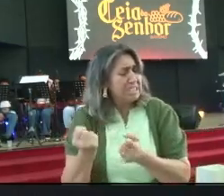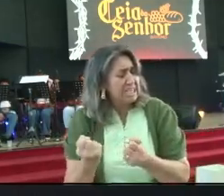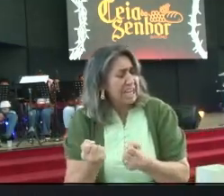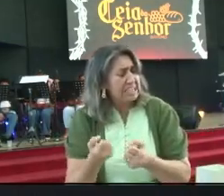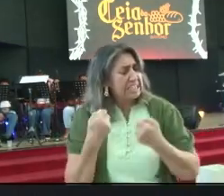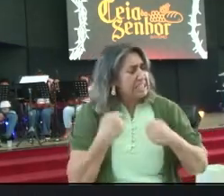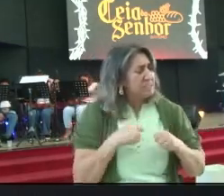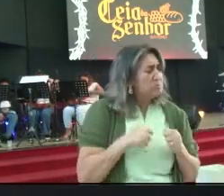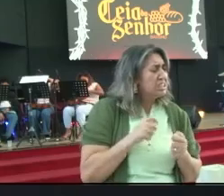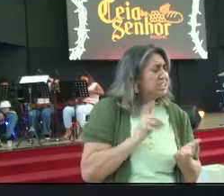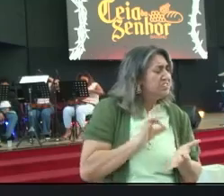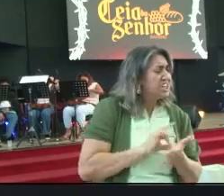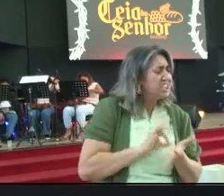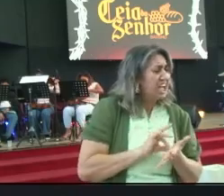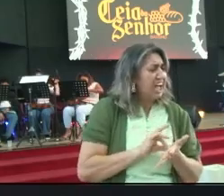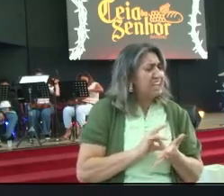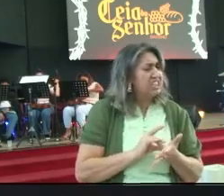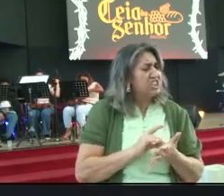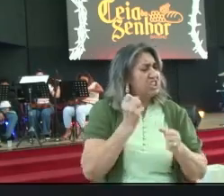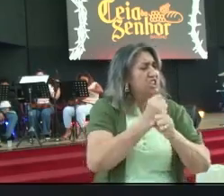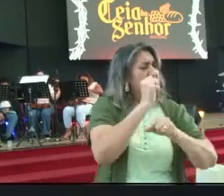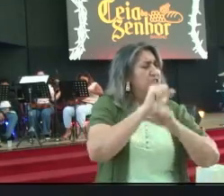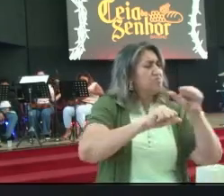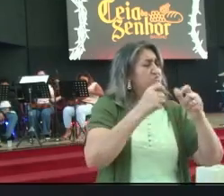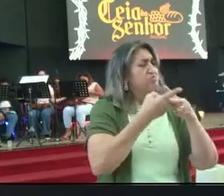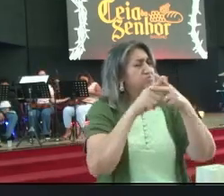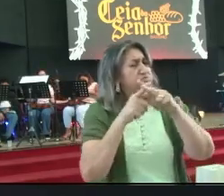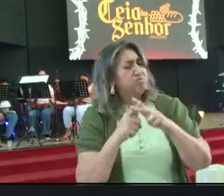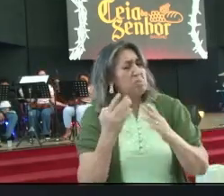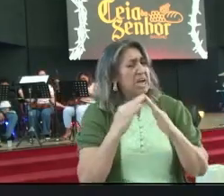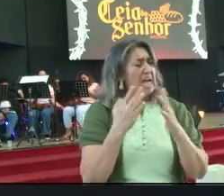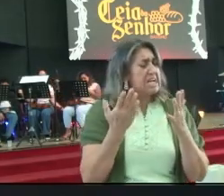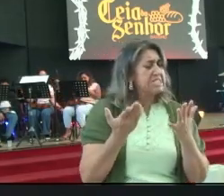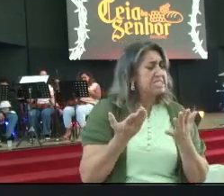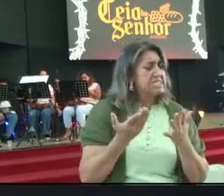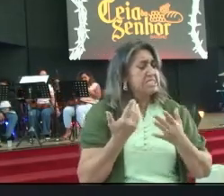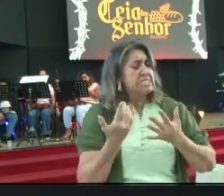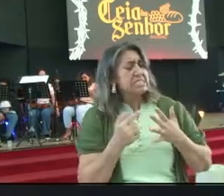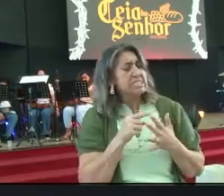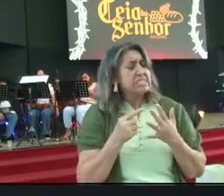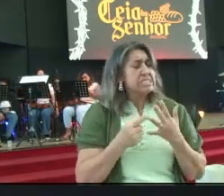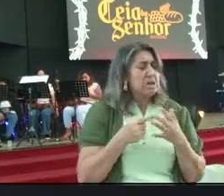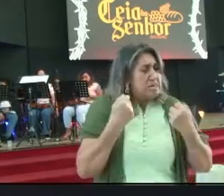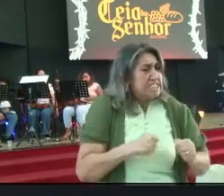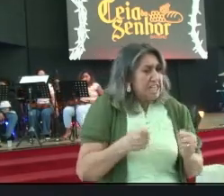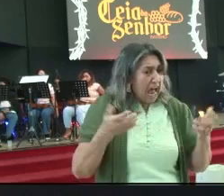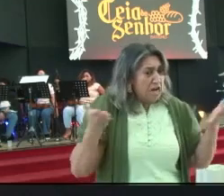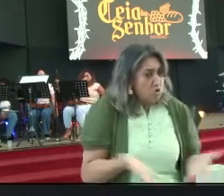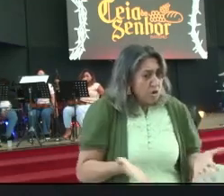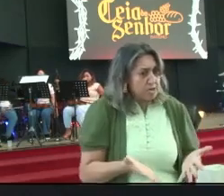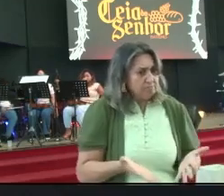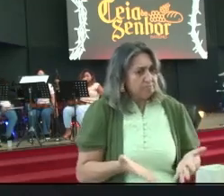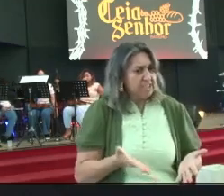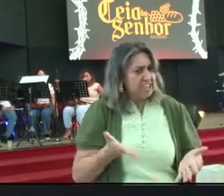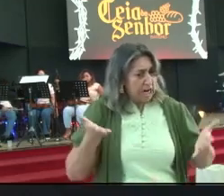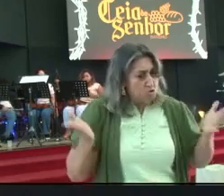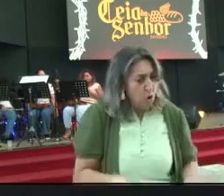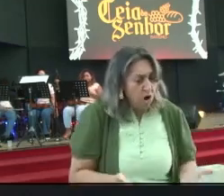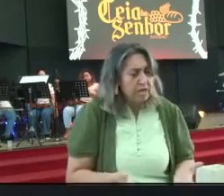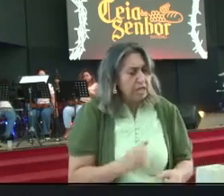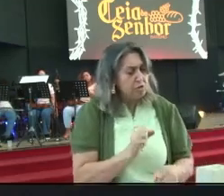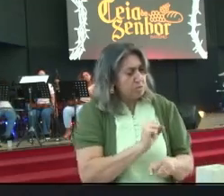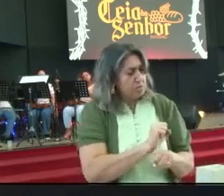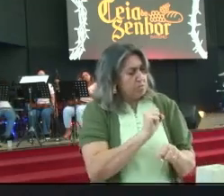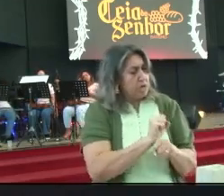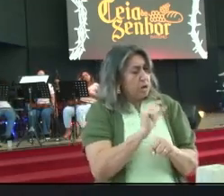Será que eu preciso mesmo de reformar minha casa? Segunda pergunta: tem que ser agora? Será que eu não posso